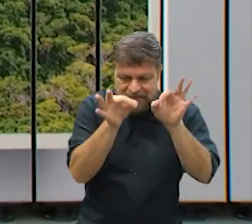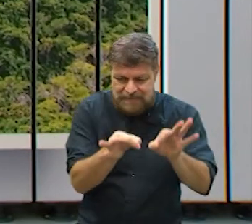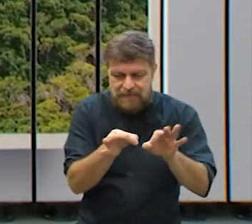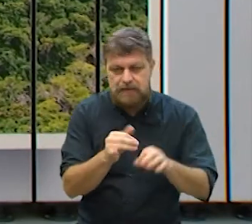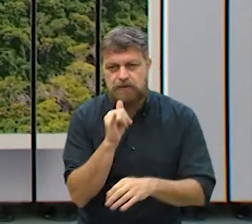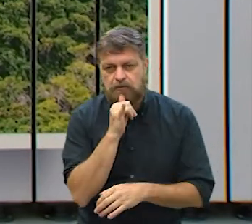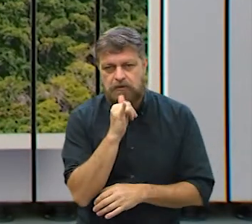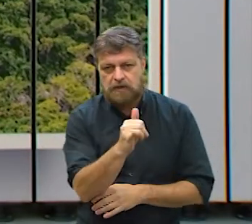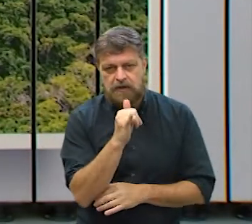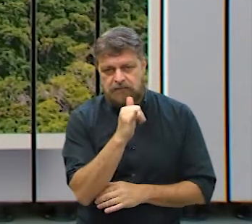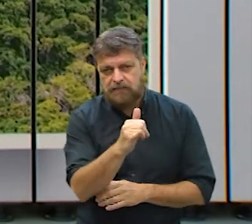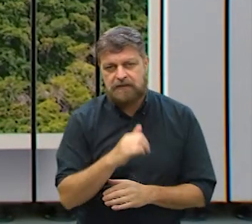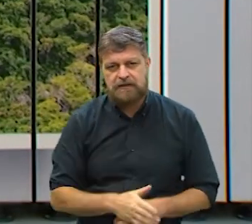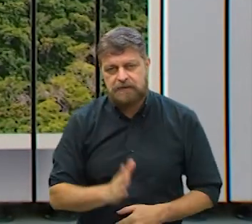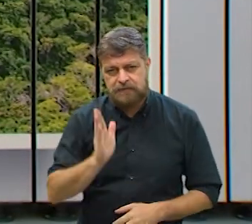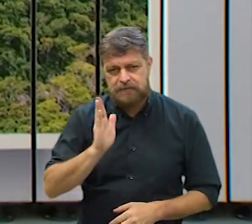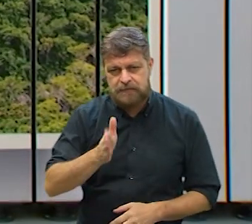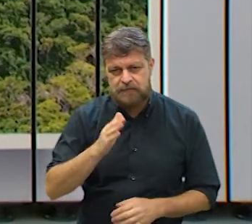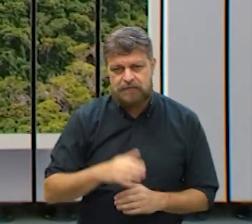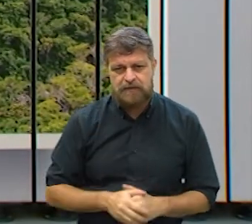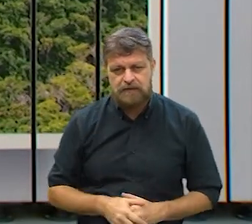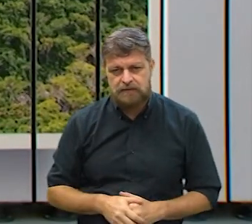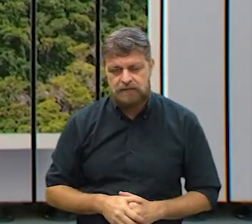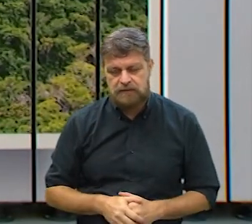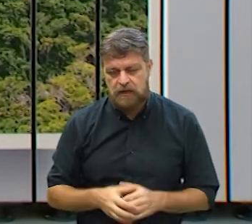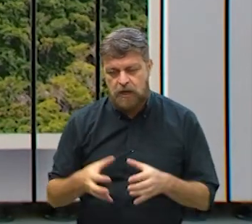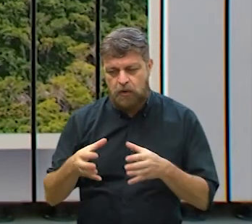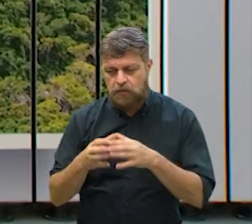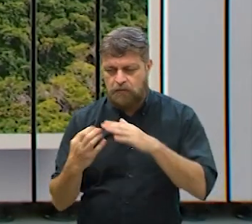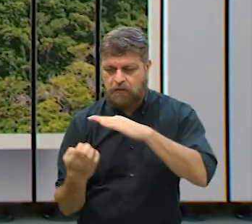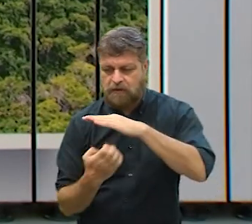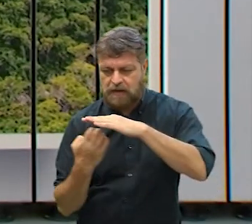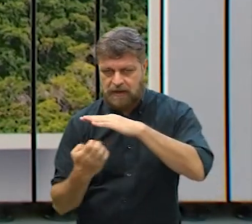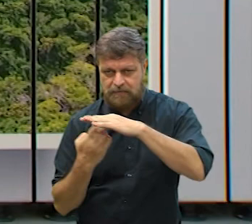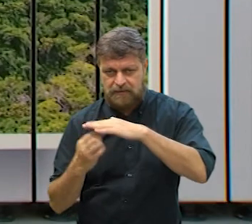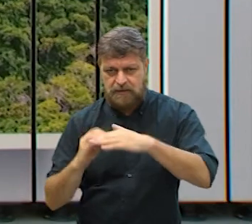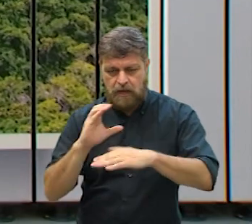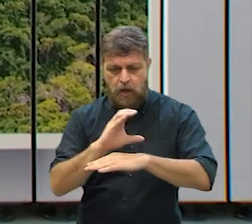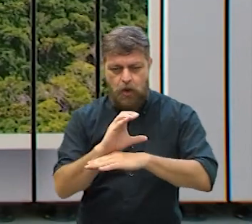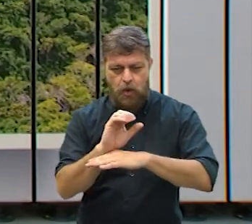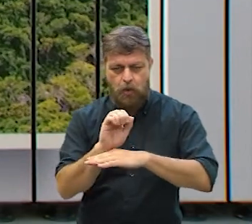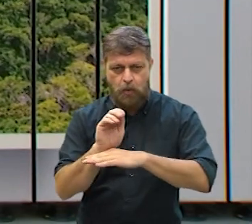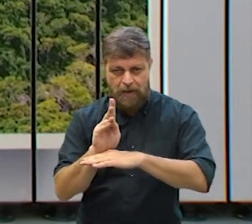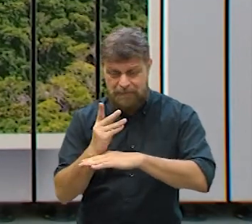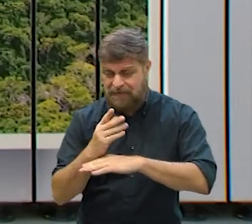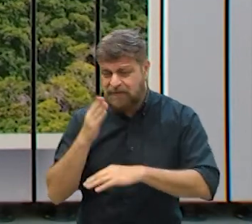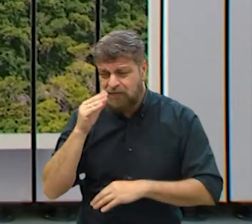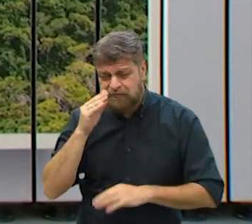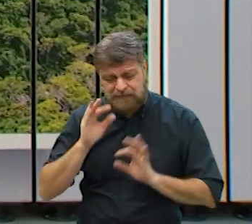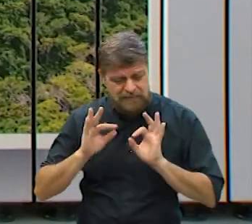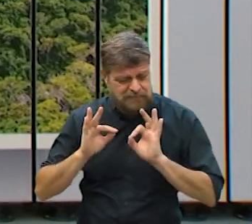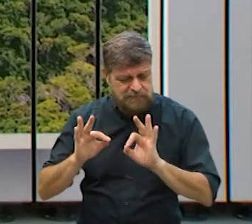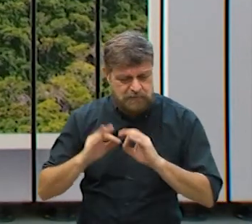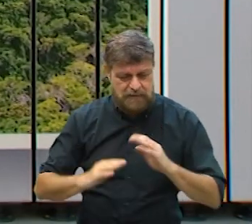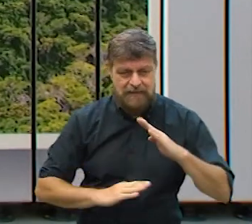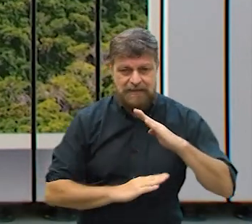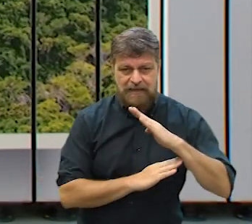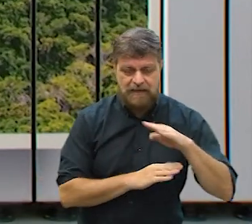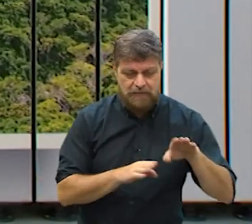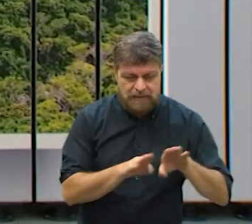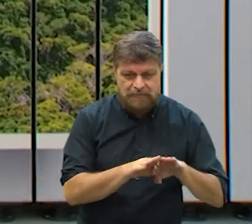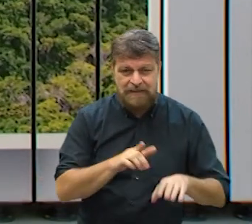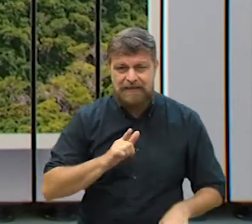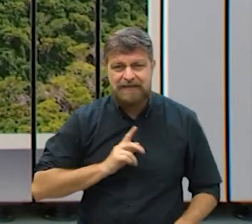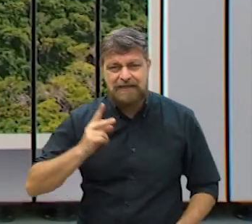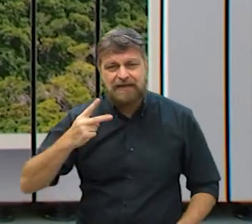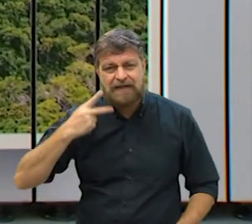Falei já daqui do pessoal da Coab, que são pessoas fantásticas, também aqui na Câmara. Nós